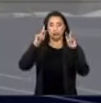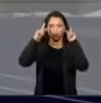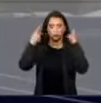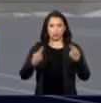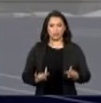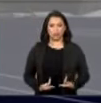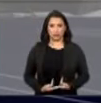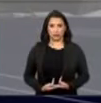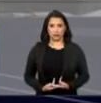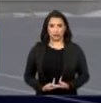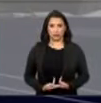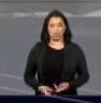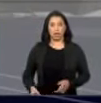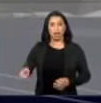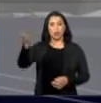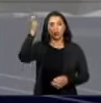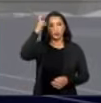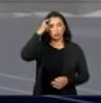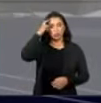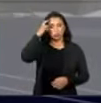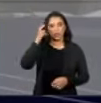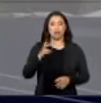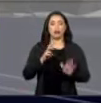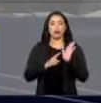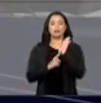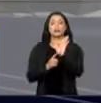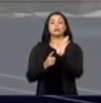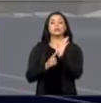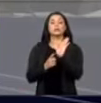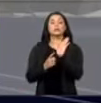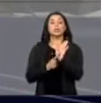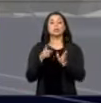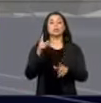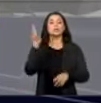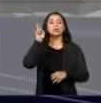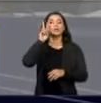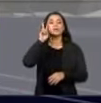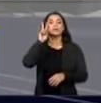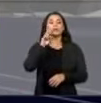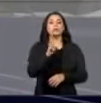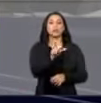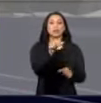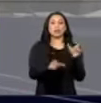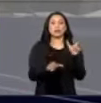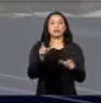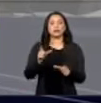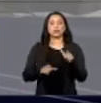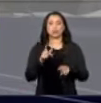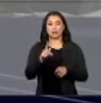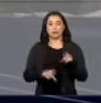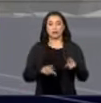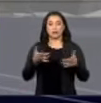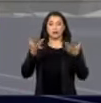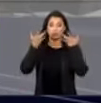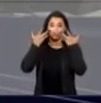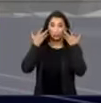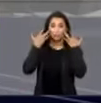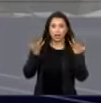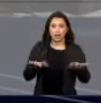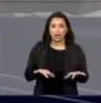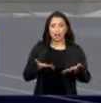A cultura é a expressão da história de cada povo. História que se conta pelo teatro, pela música,